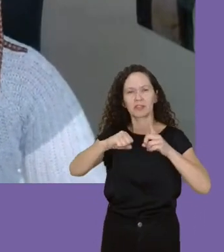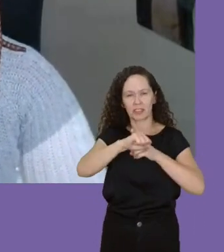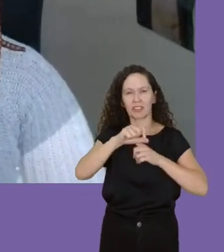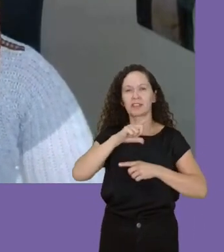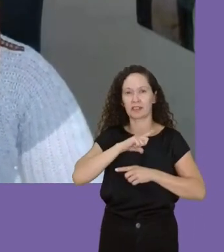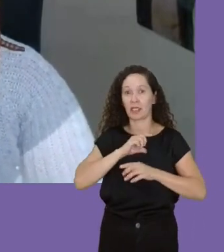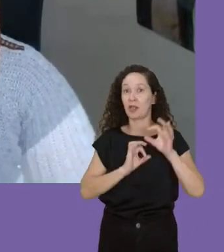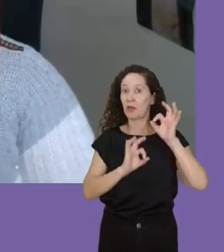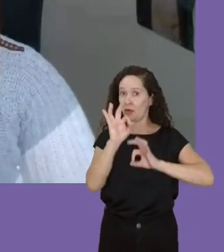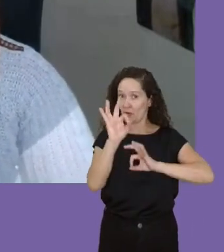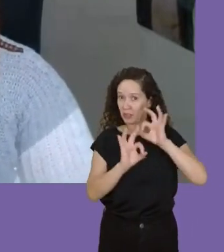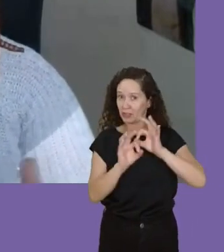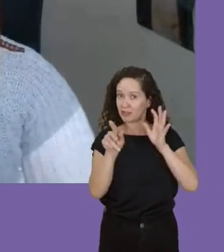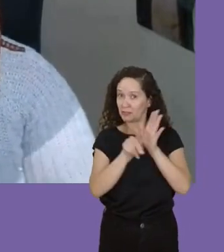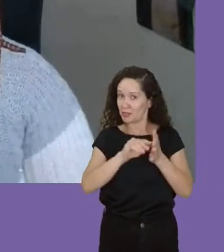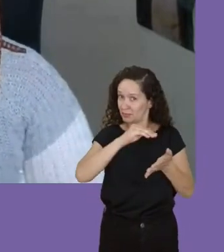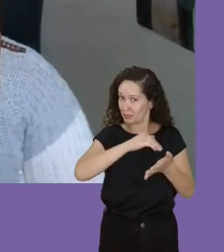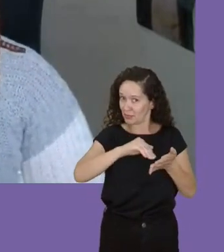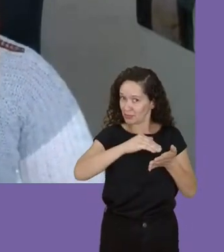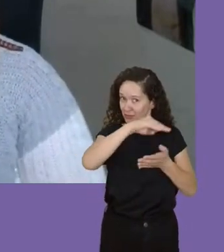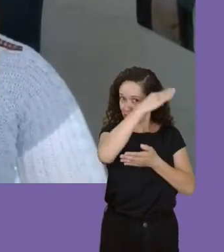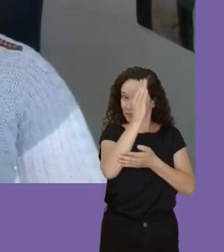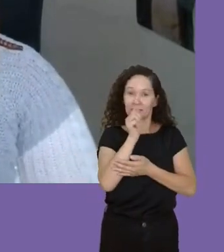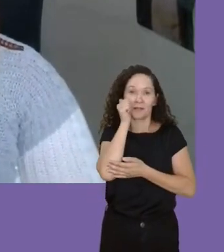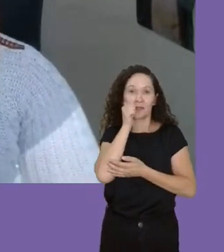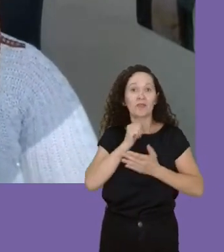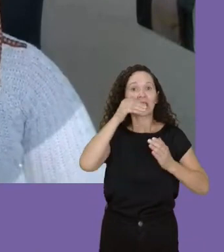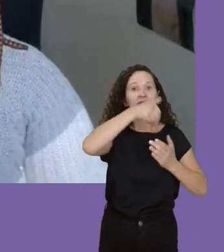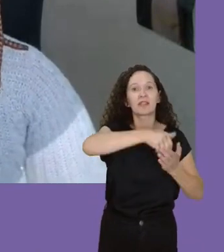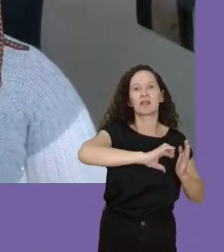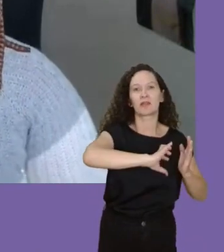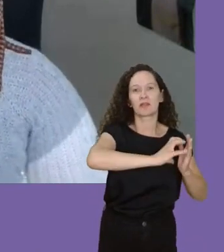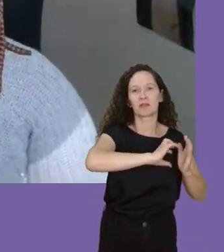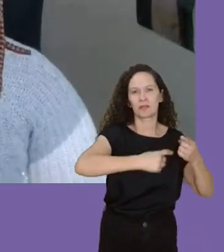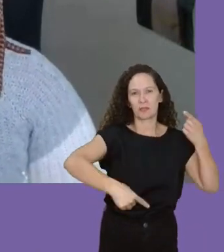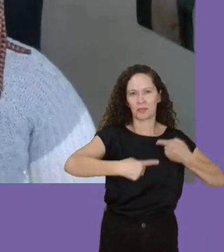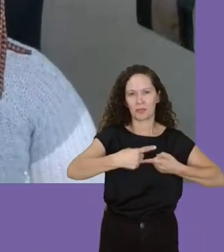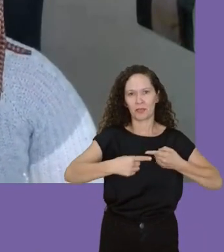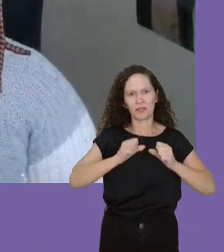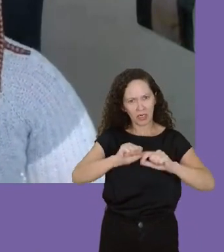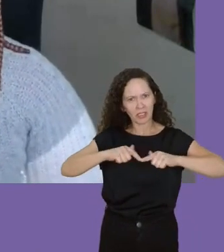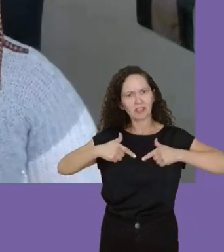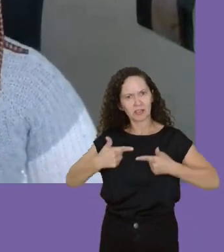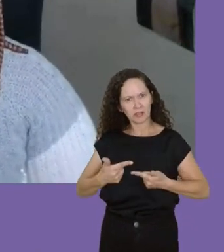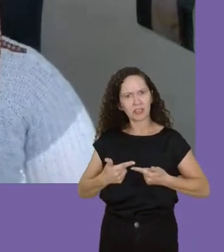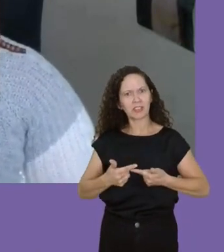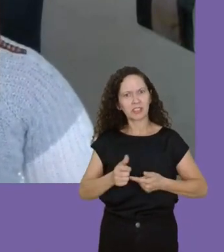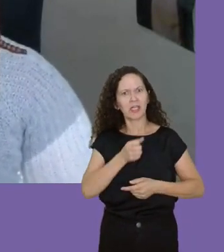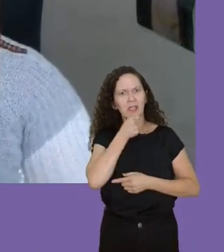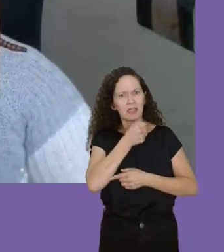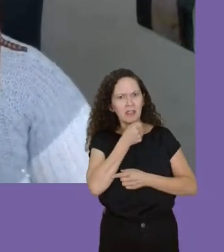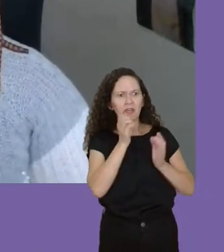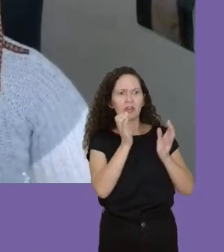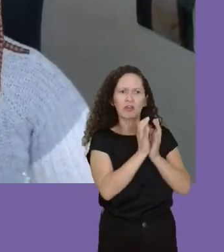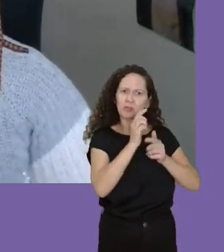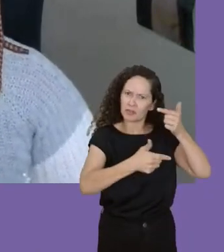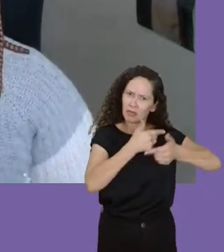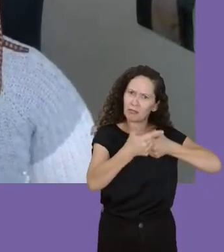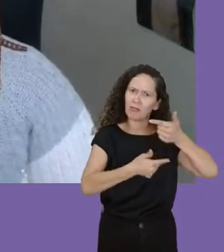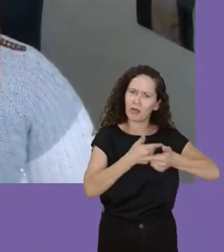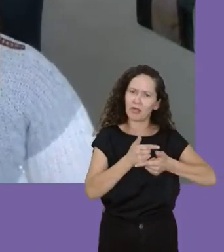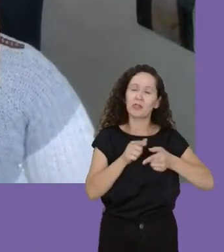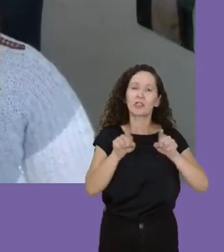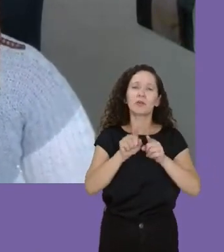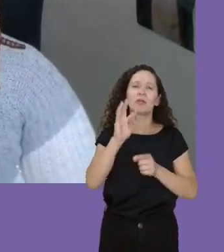sociais, organização das Secretarias Nacionais de Mulheres dos partidos políticos, ações através do judiciário, com grupos de trabalho no